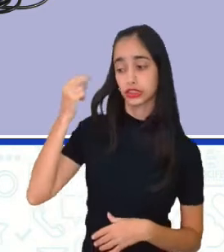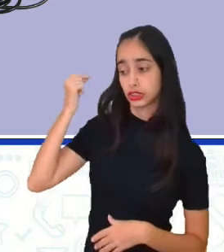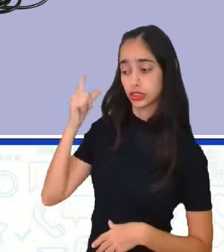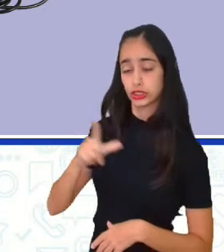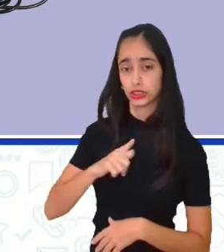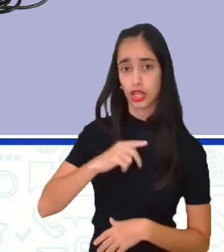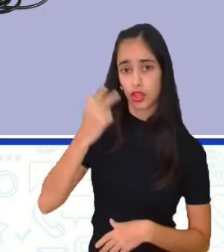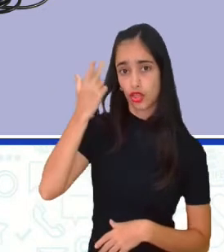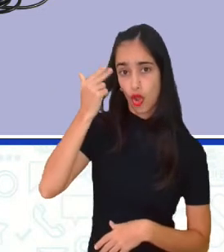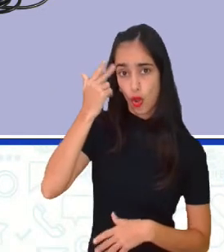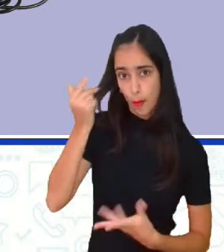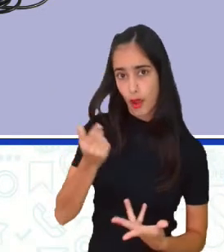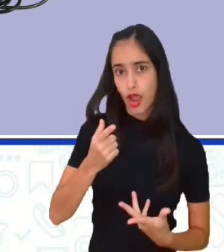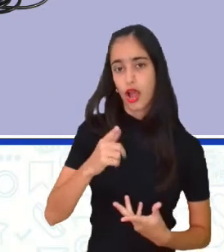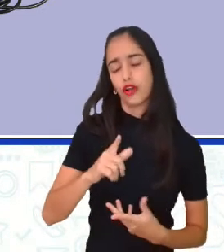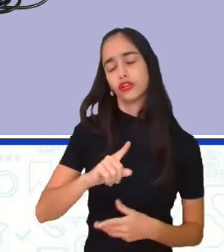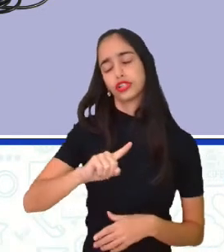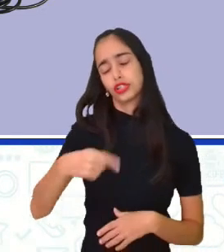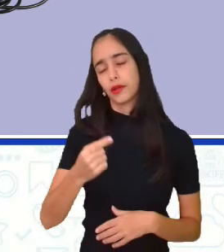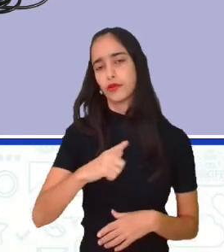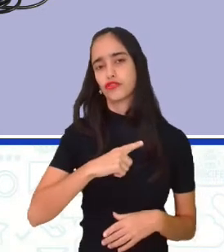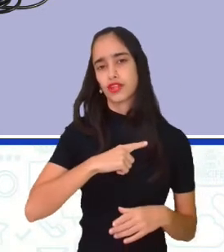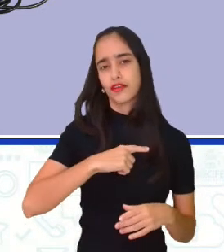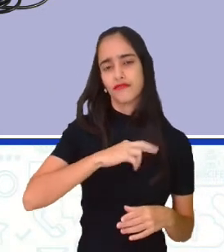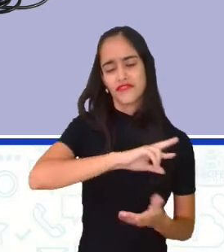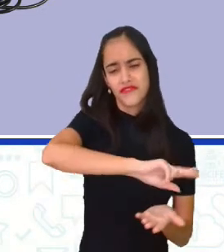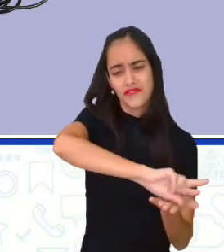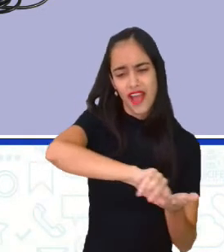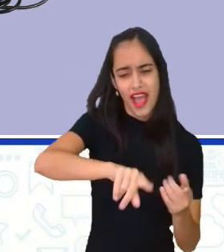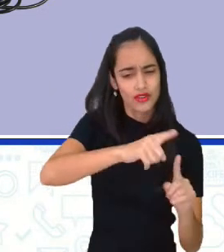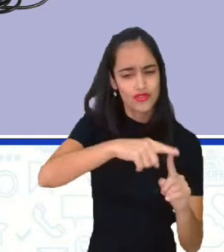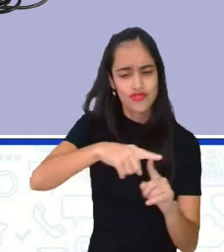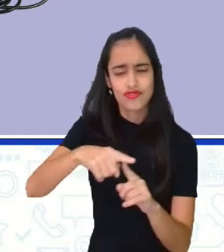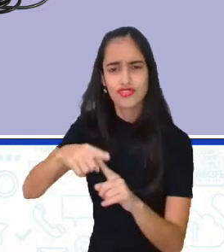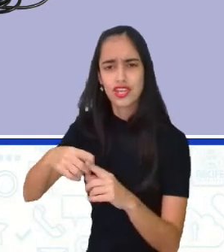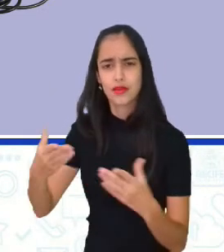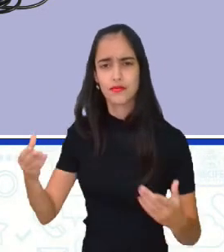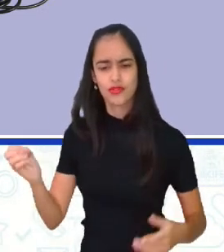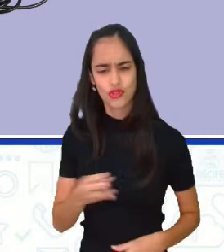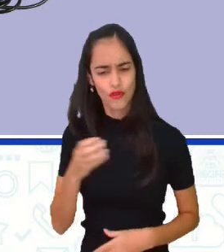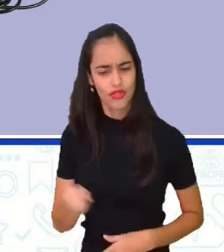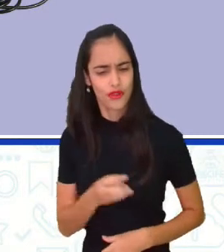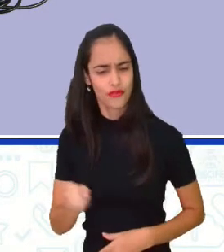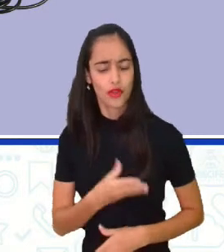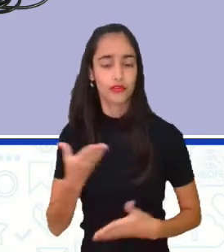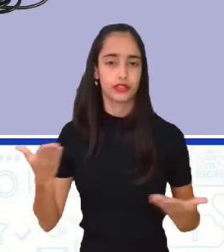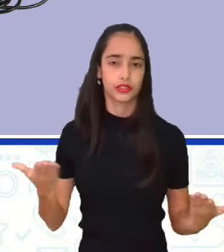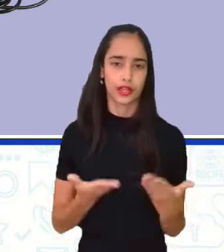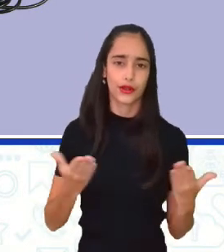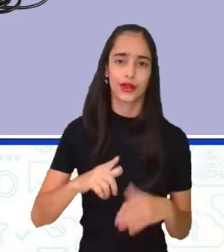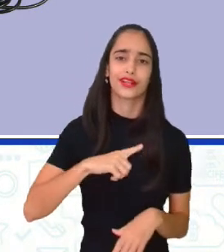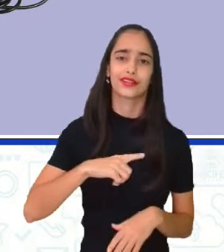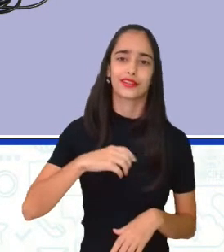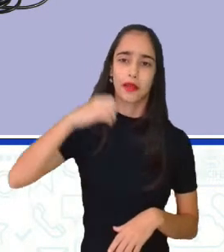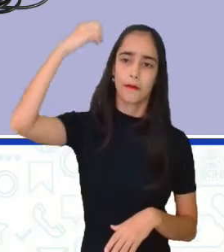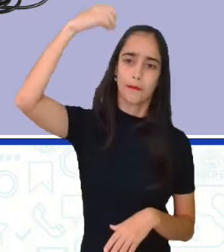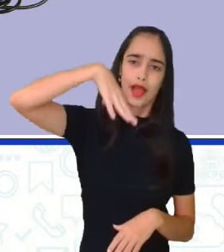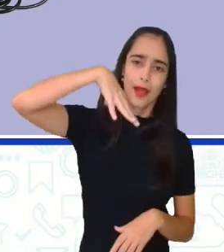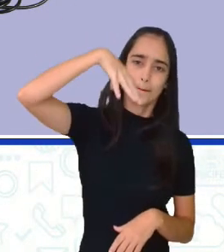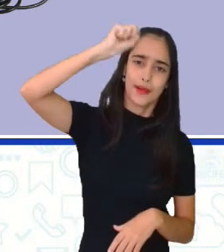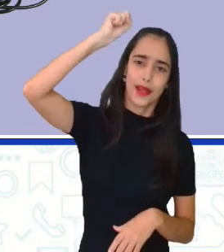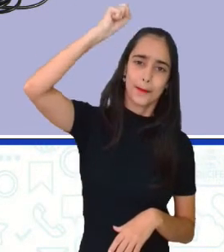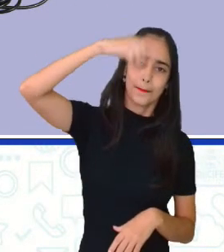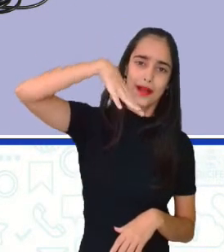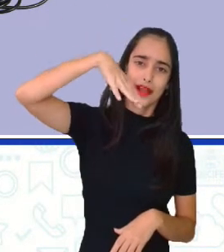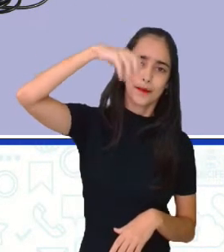a lâmpada, vários tipos de outra lâmpada, a fluorescente, e aí foi inovando. Hoje temos a lâmpada de LED, que é considerada